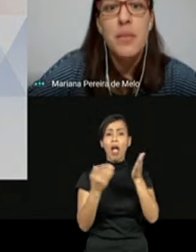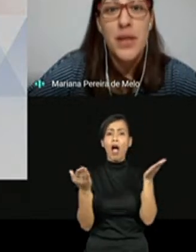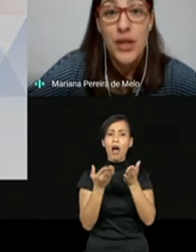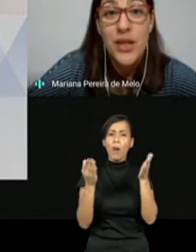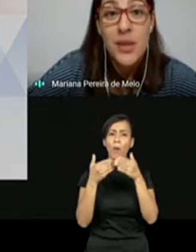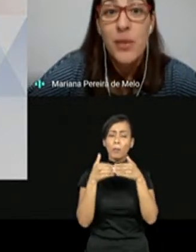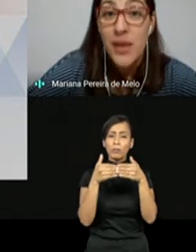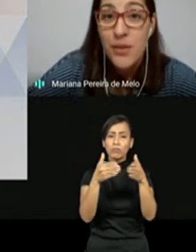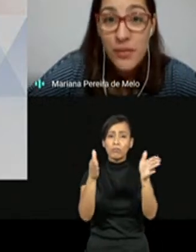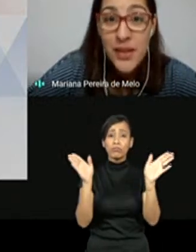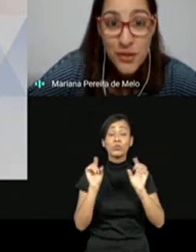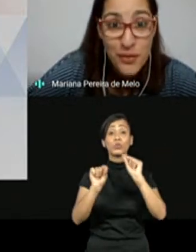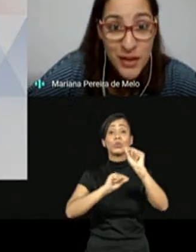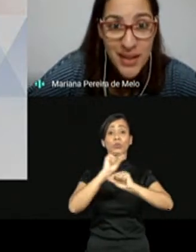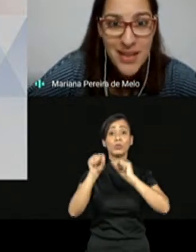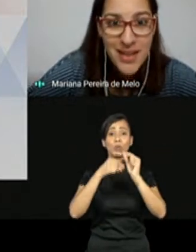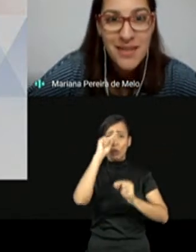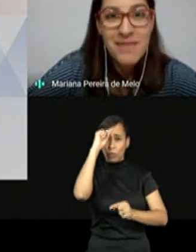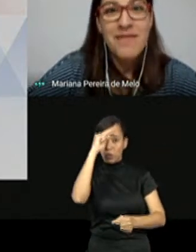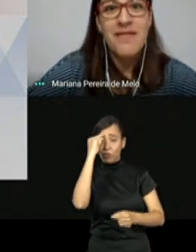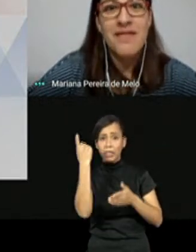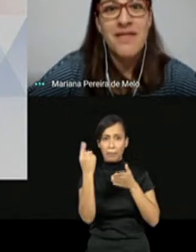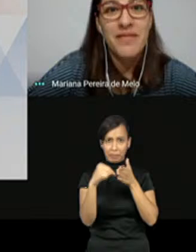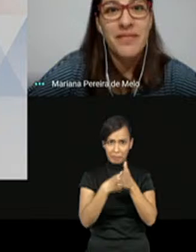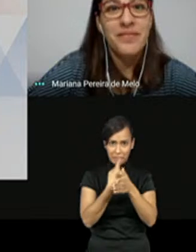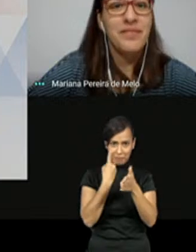aqui para a gente responder as dúvidas de vocês, tá?